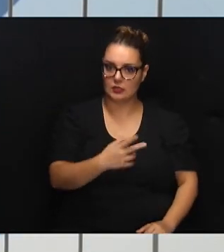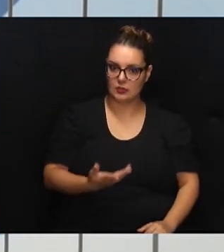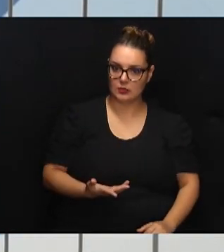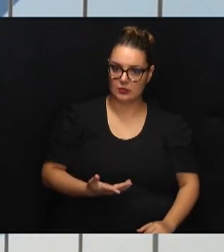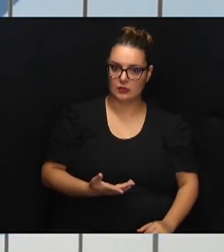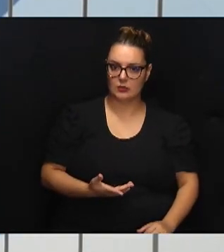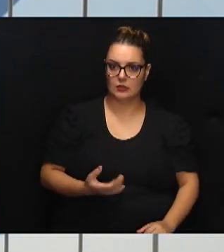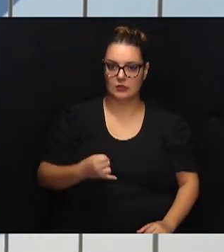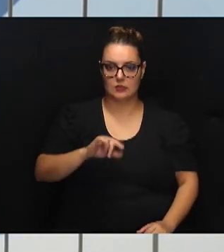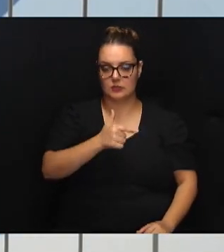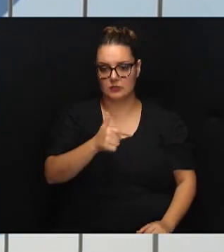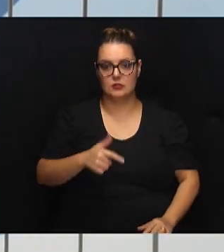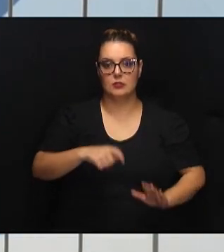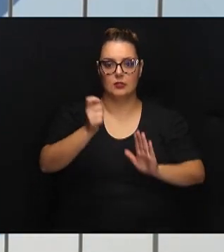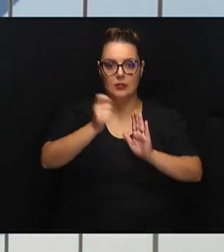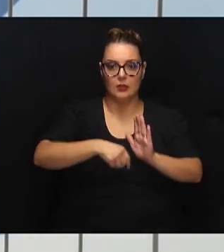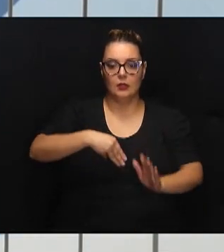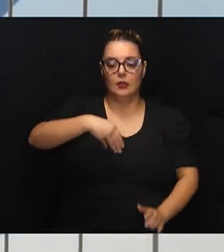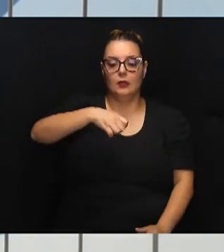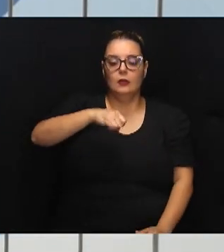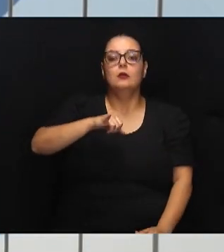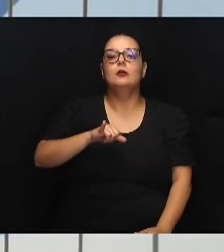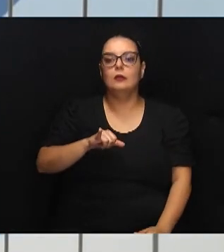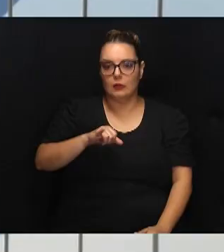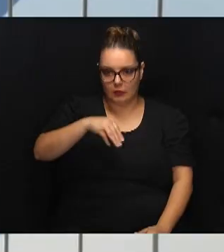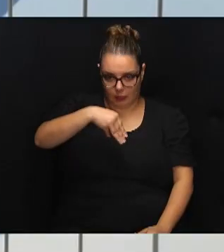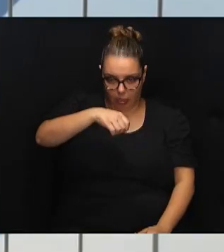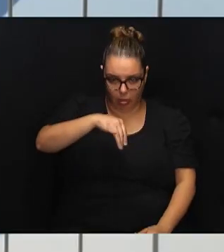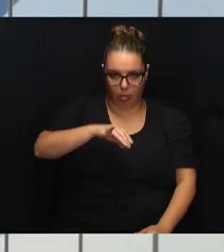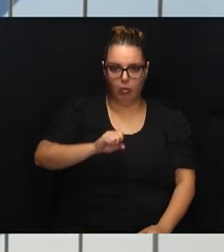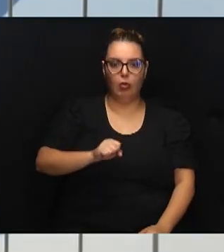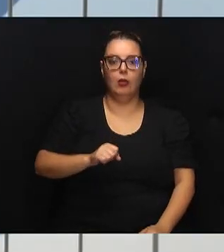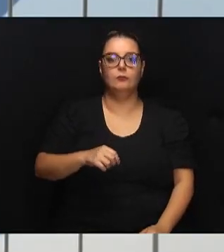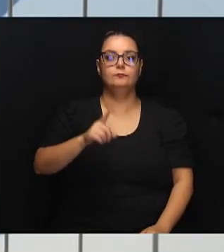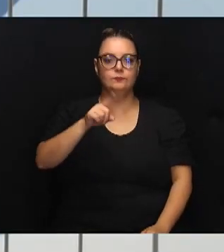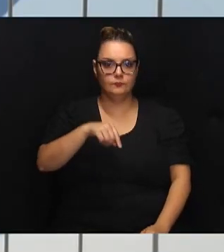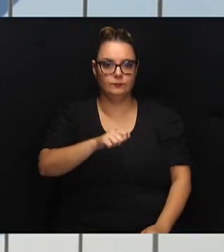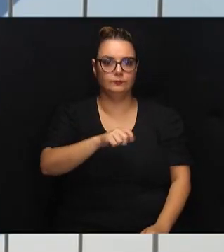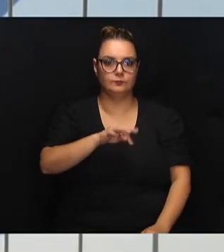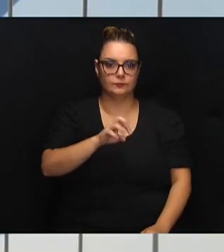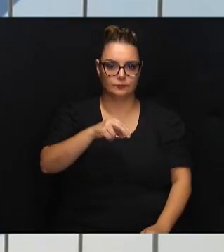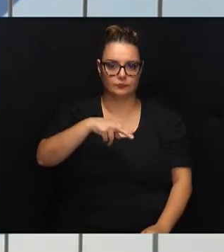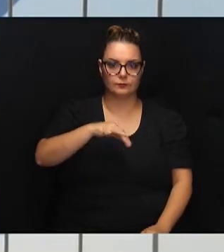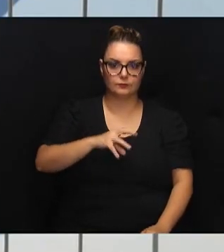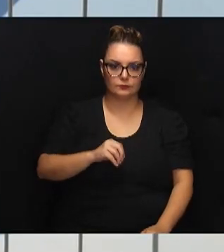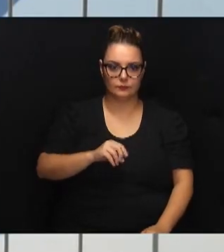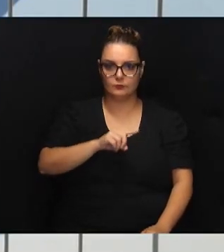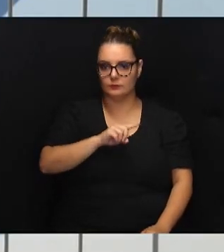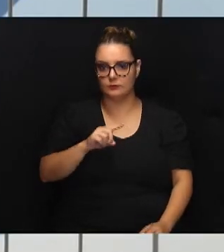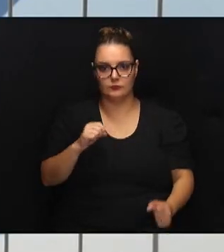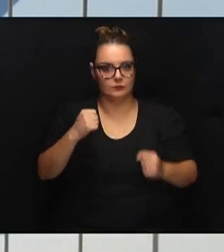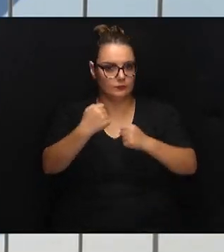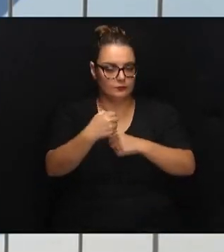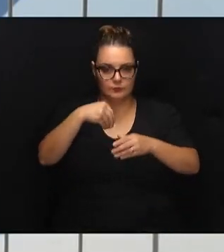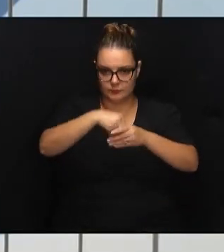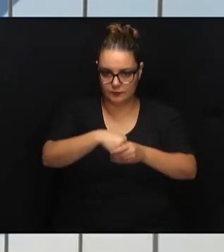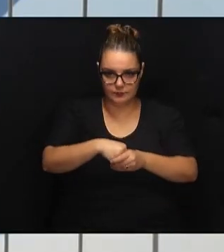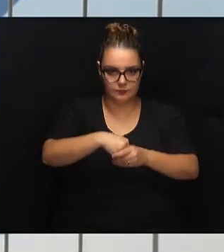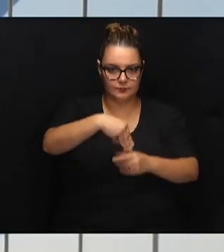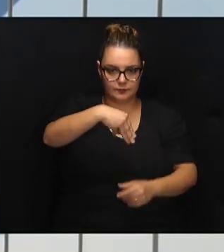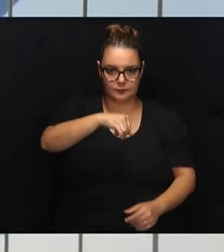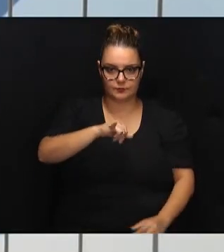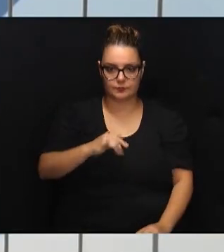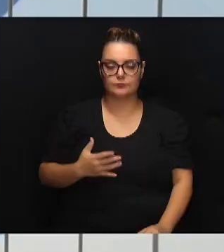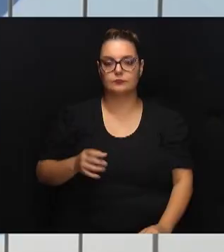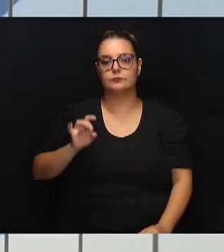ele não tiver o registro do MEI, ainda que ele seja autônomo, ele não está abarcado por essa lei do MEI. Só quem